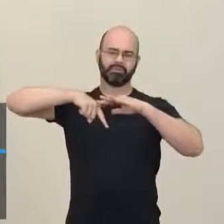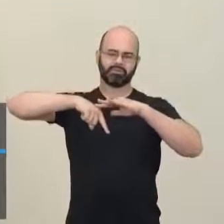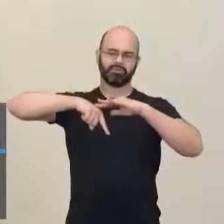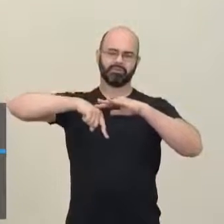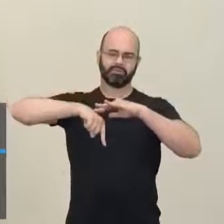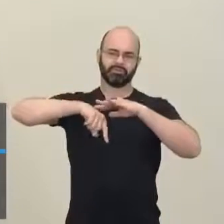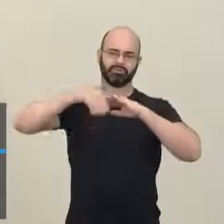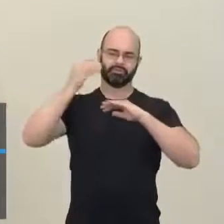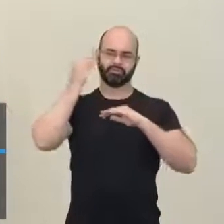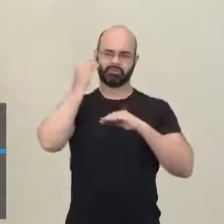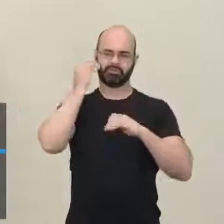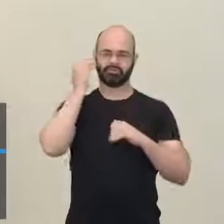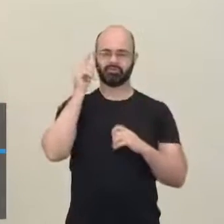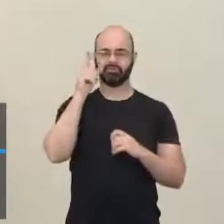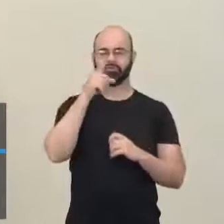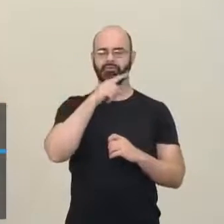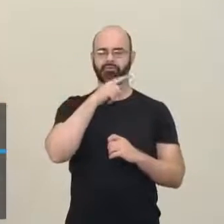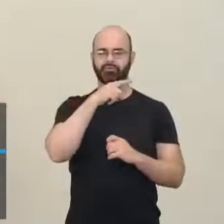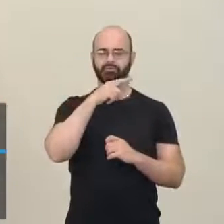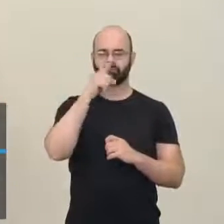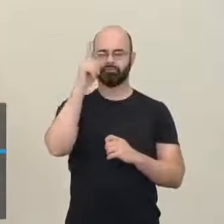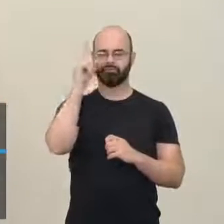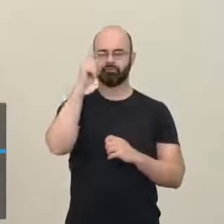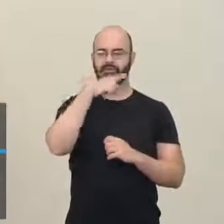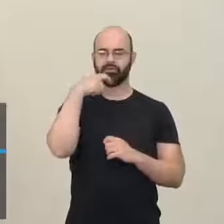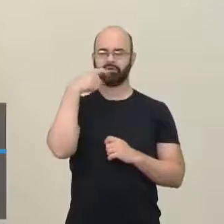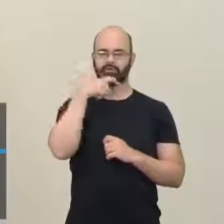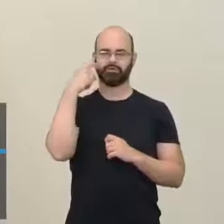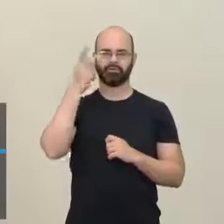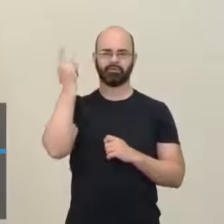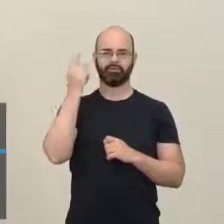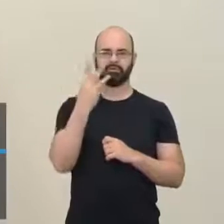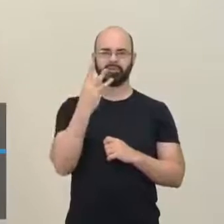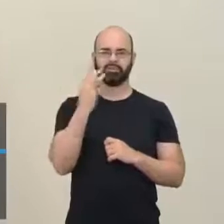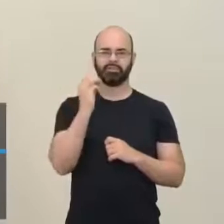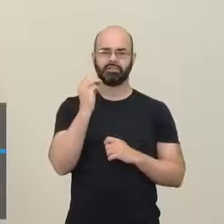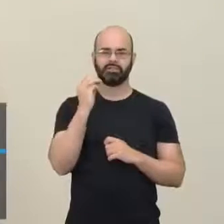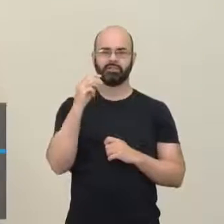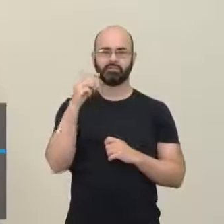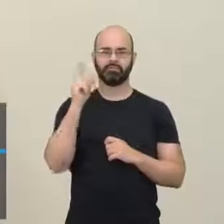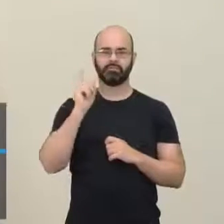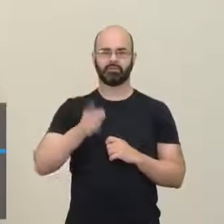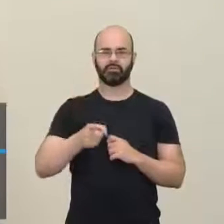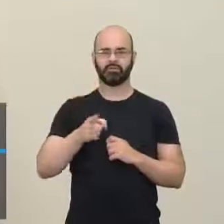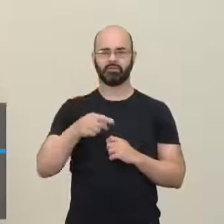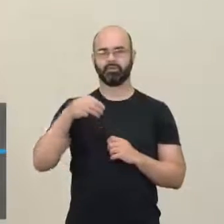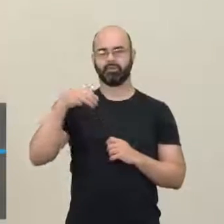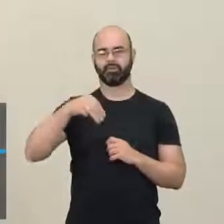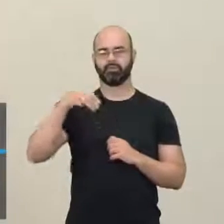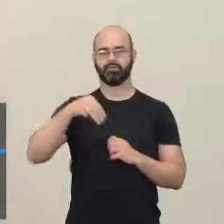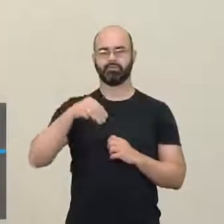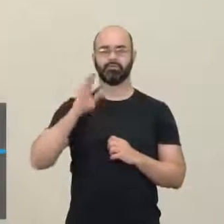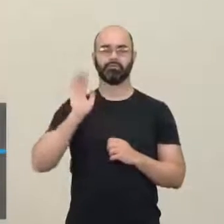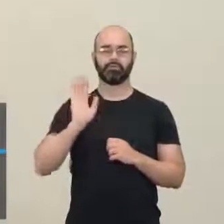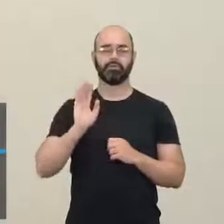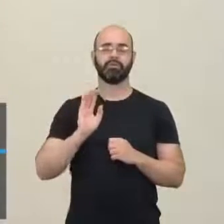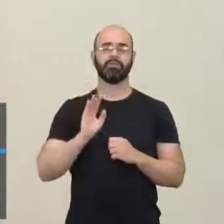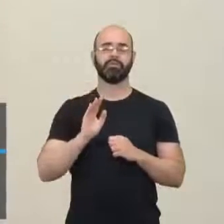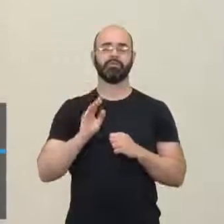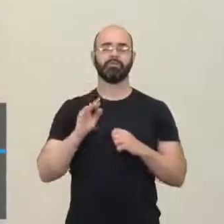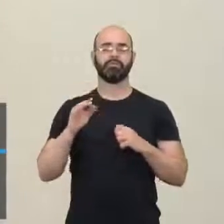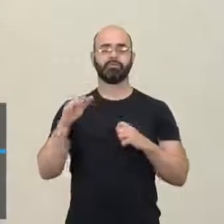antiga União Soviética, né, que chegou a mais ou menos 30 mil metros, é o máximo aí que se atingiu, mas a gente tem